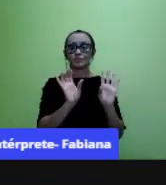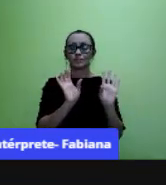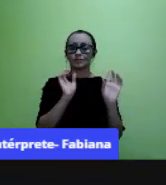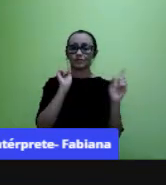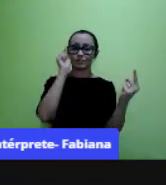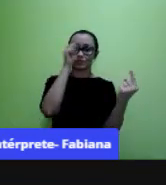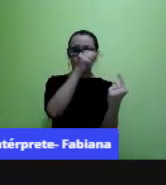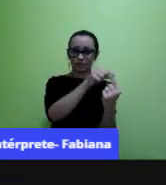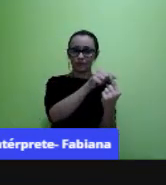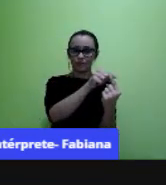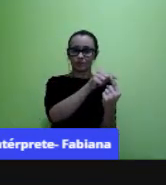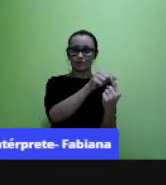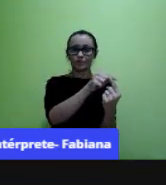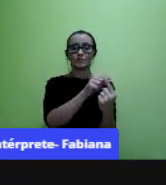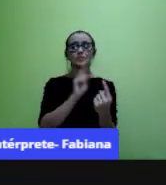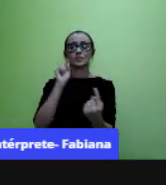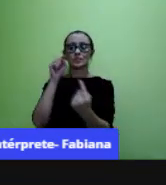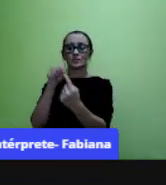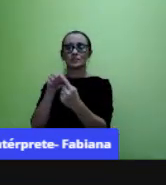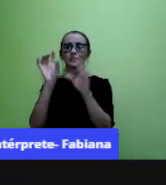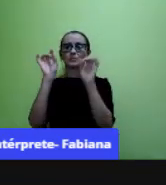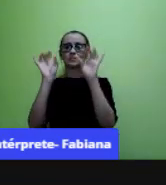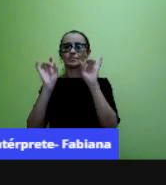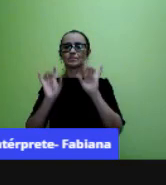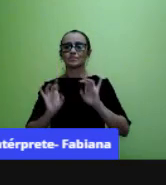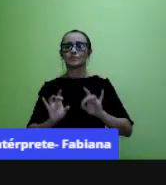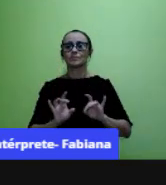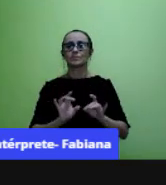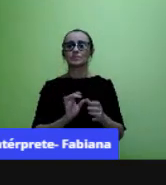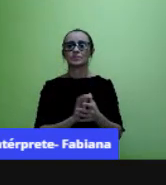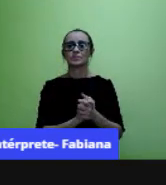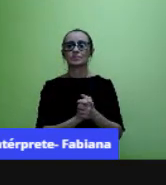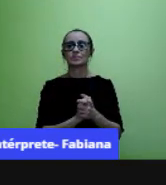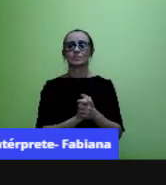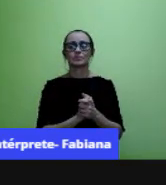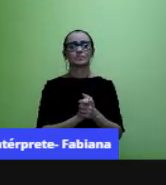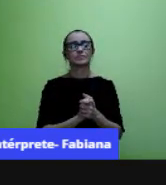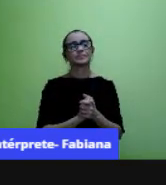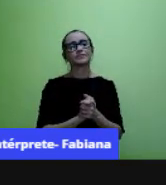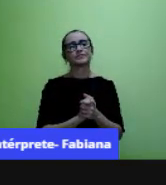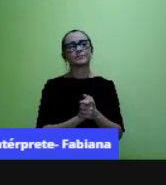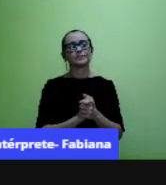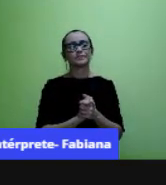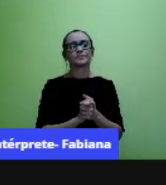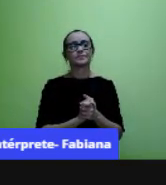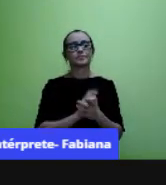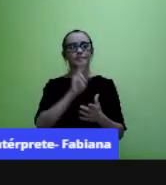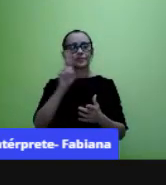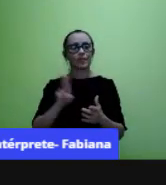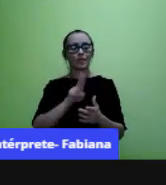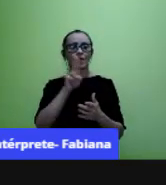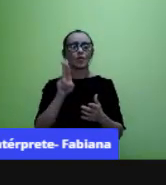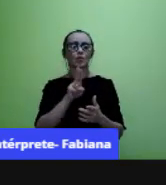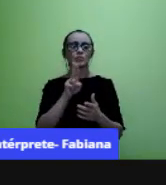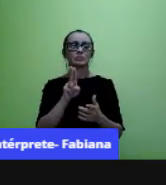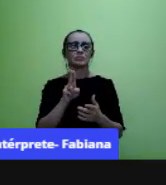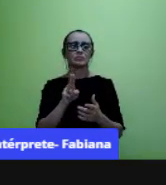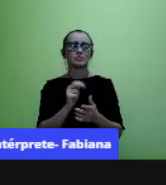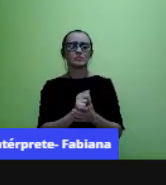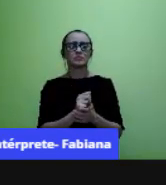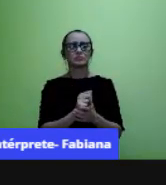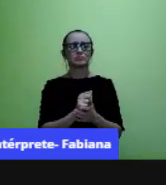tá certo? Vamos ver agora. Eu utilizo de vídeos e